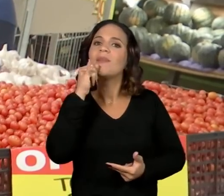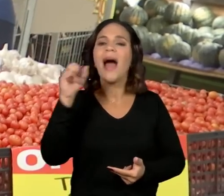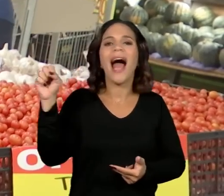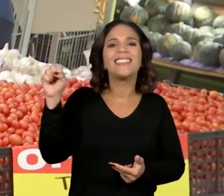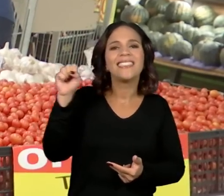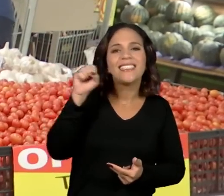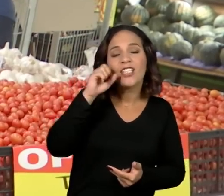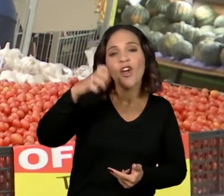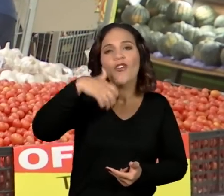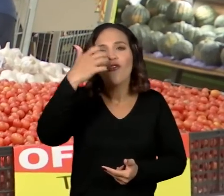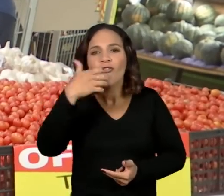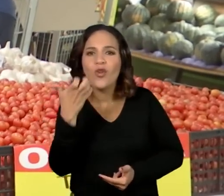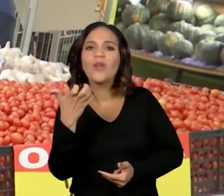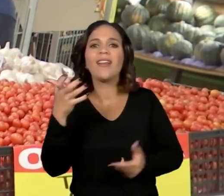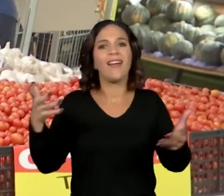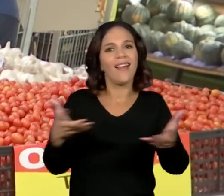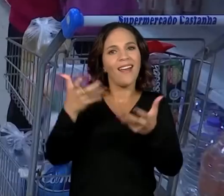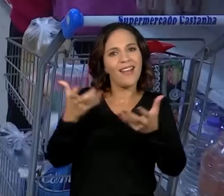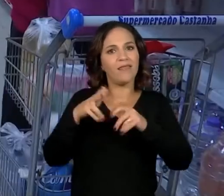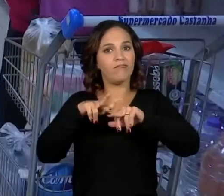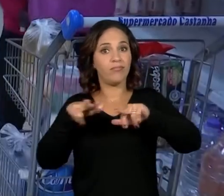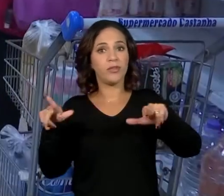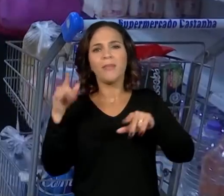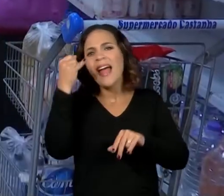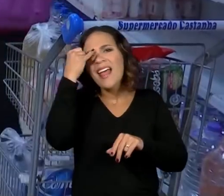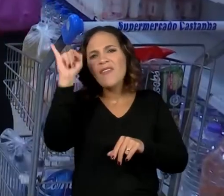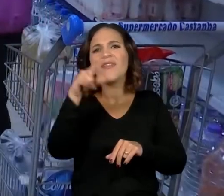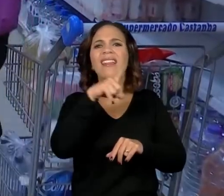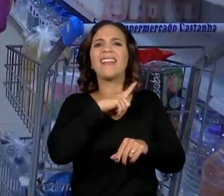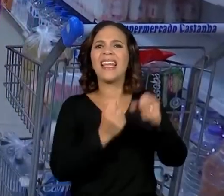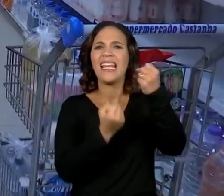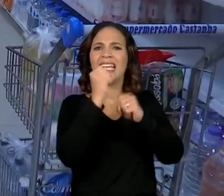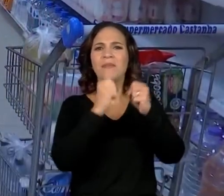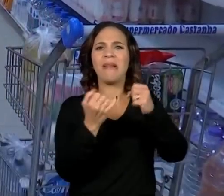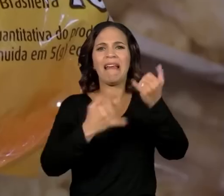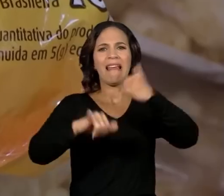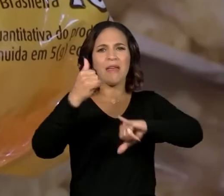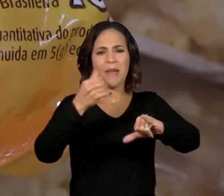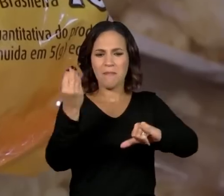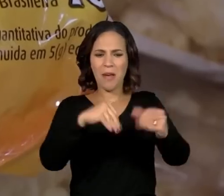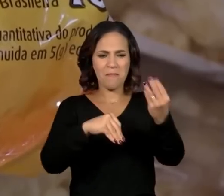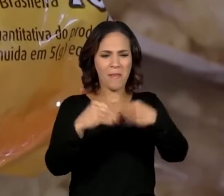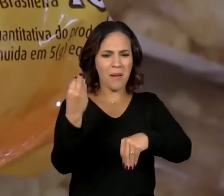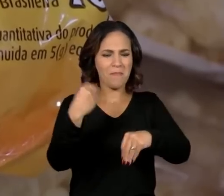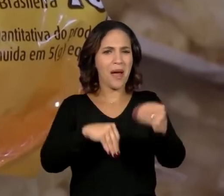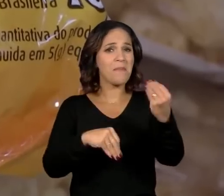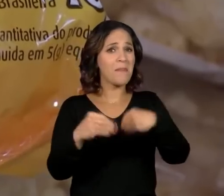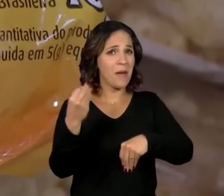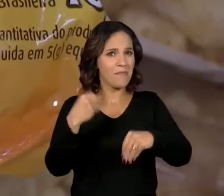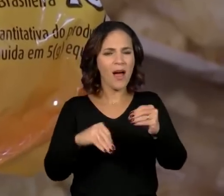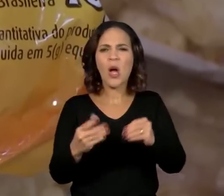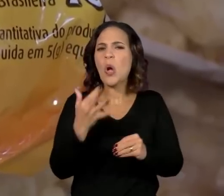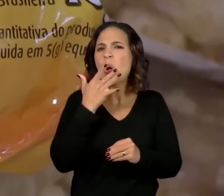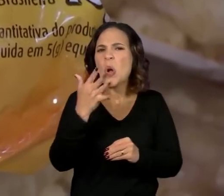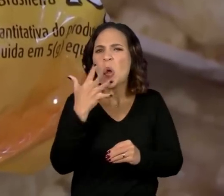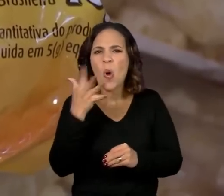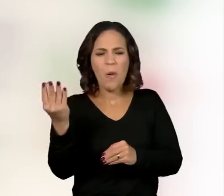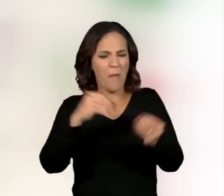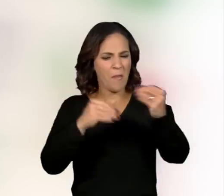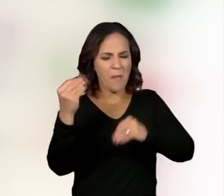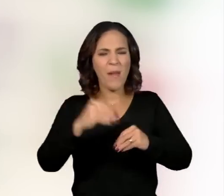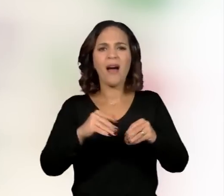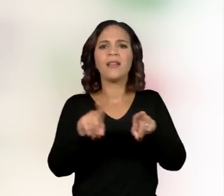legumes, frutas e verduras, e evitar os ultraprocessados, aqueles que a indústria enche de corantes e